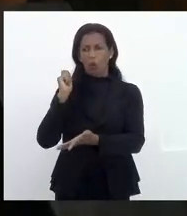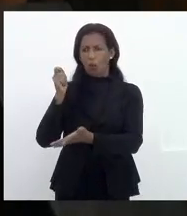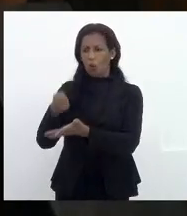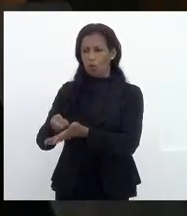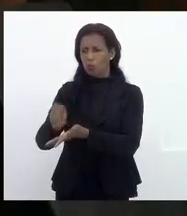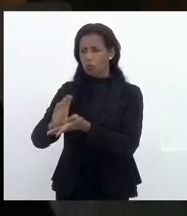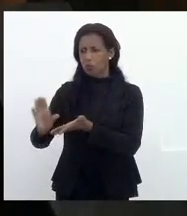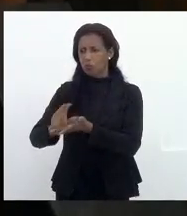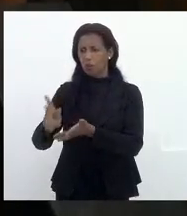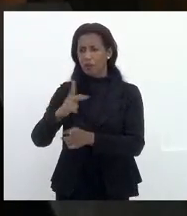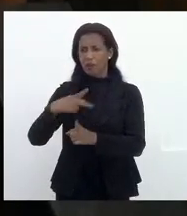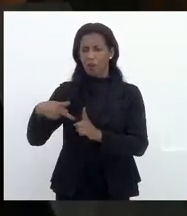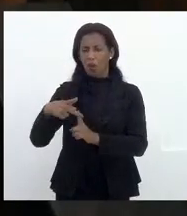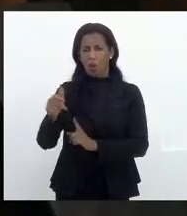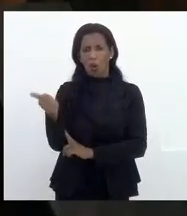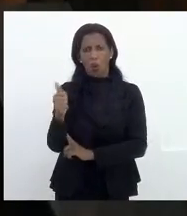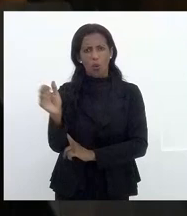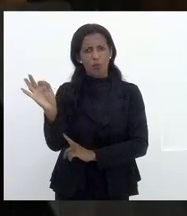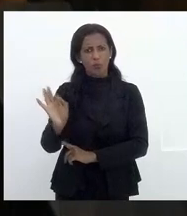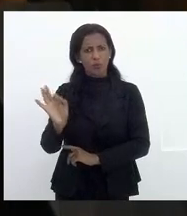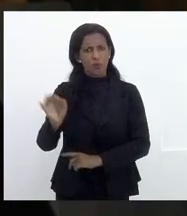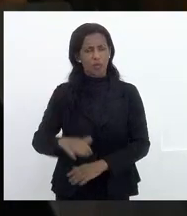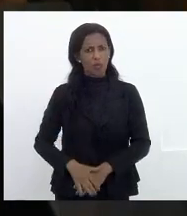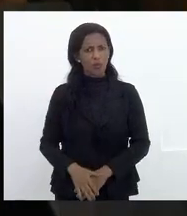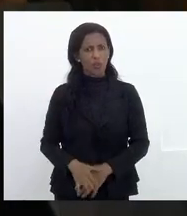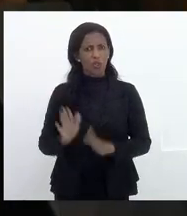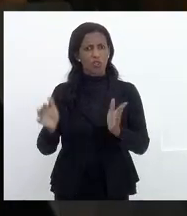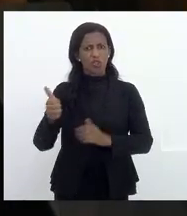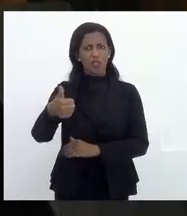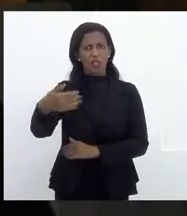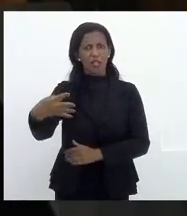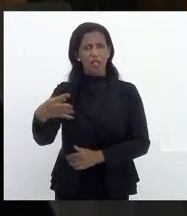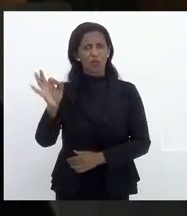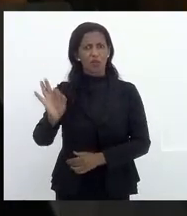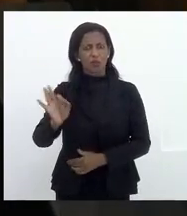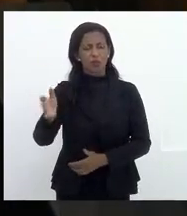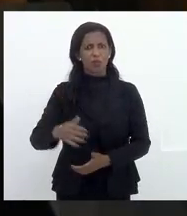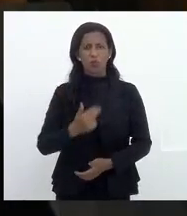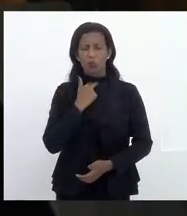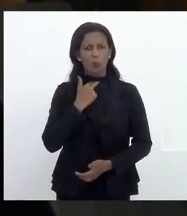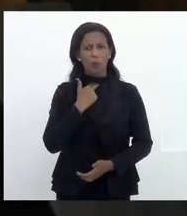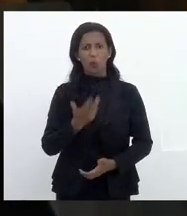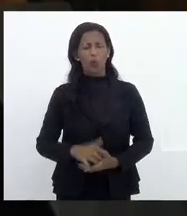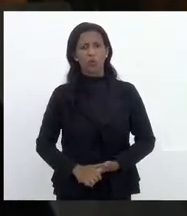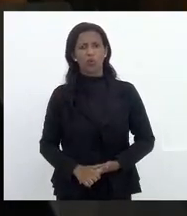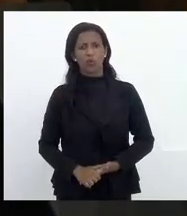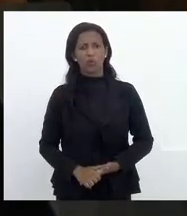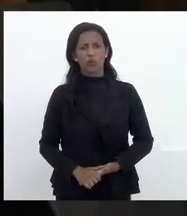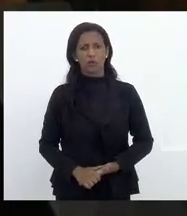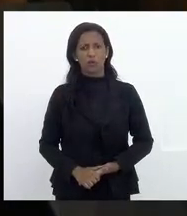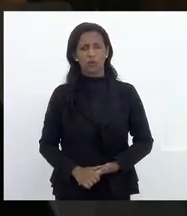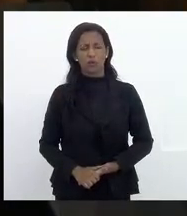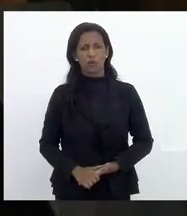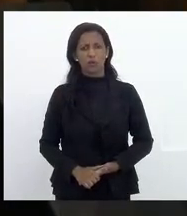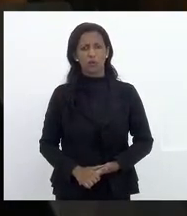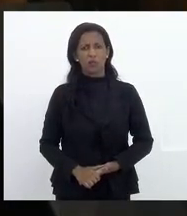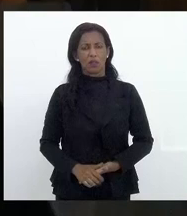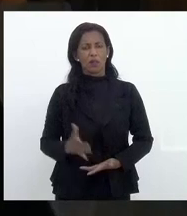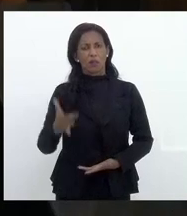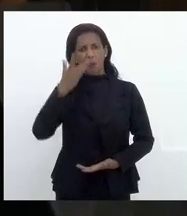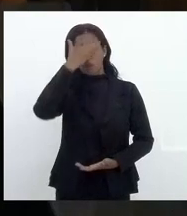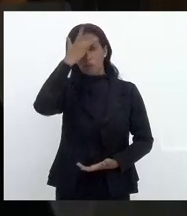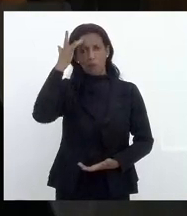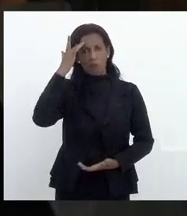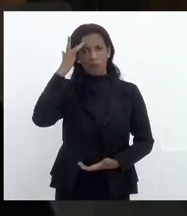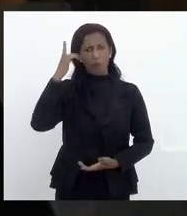voltei pô onze por cento era um absurdo já tá em 14 Como disse que o seu Sérgio não pode faltar nós vai colocar